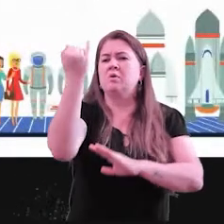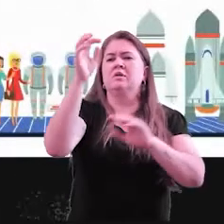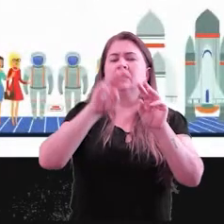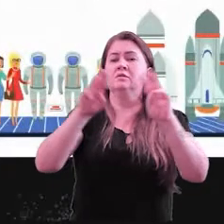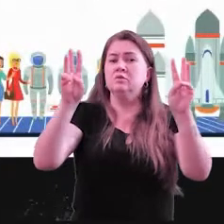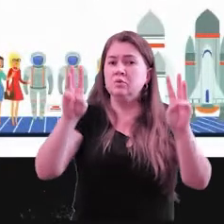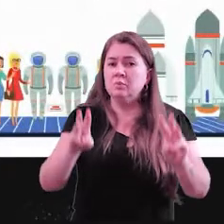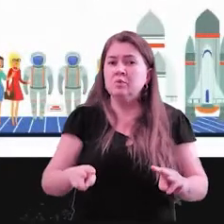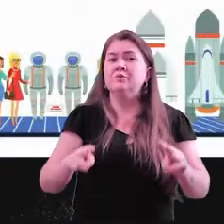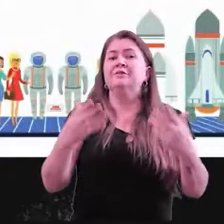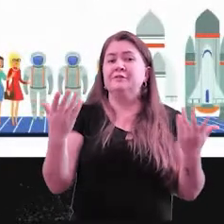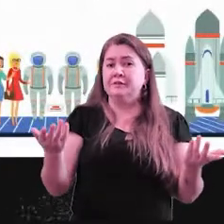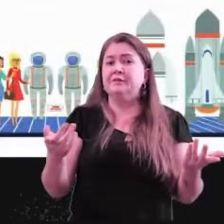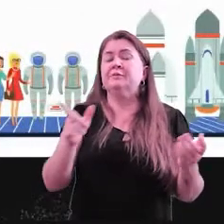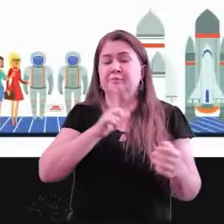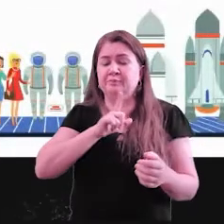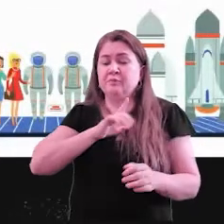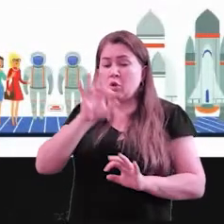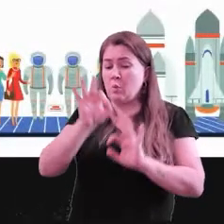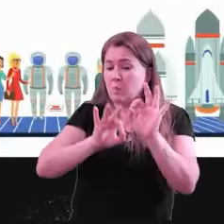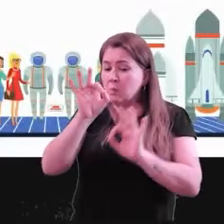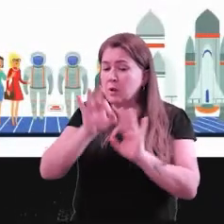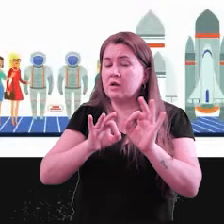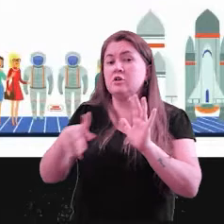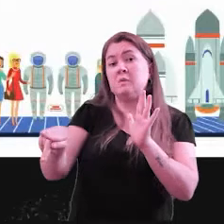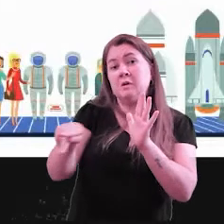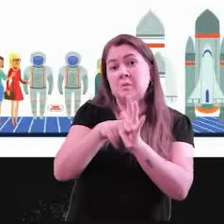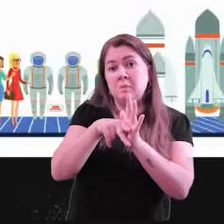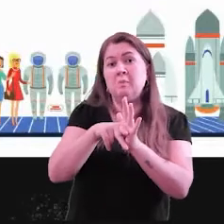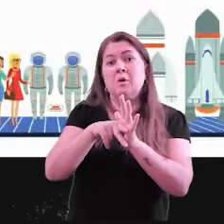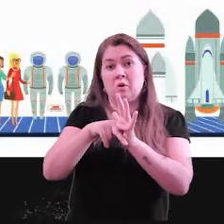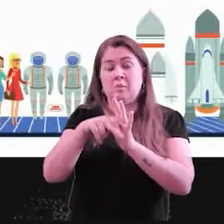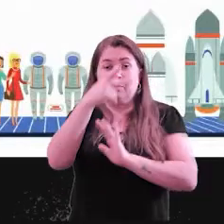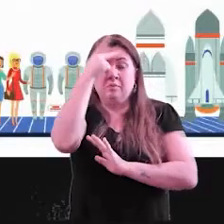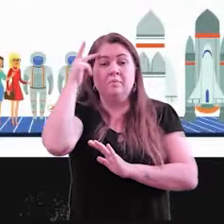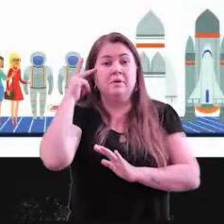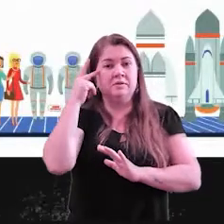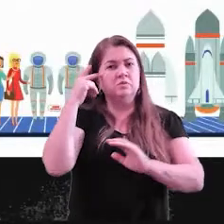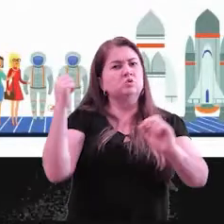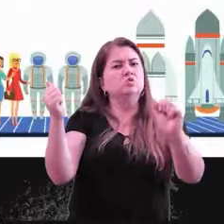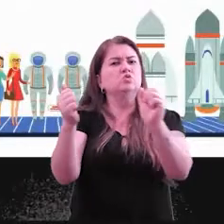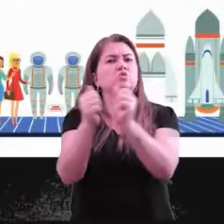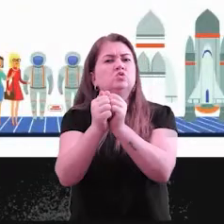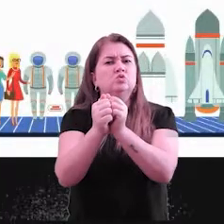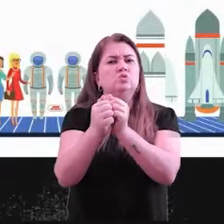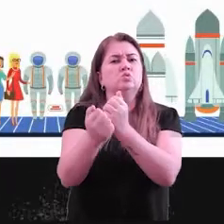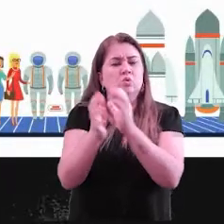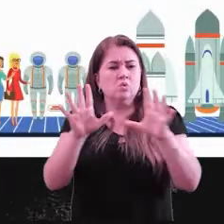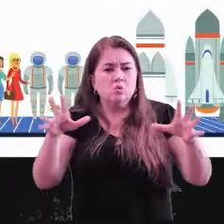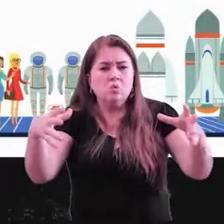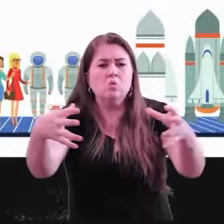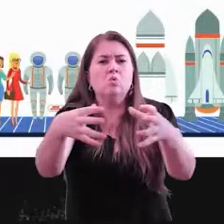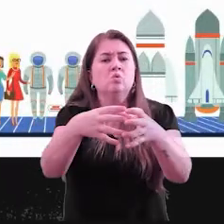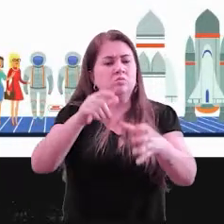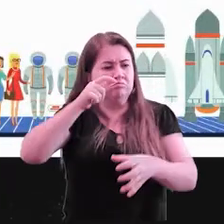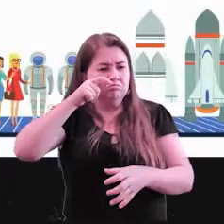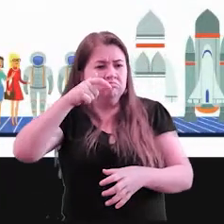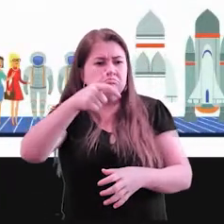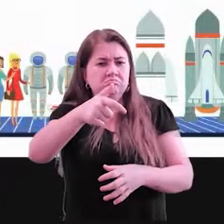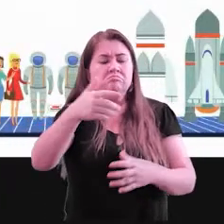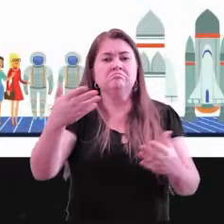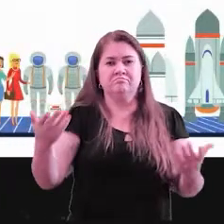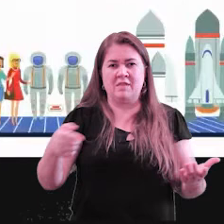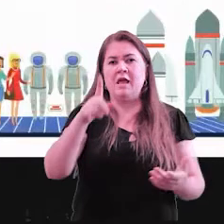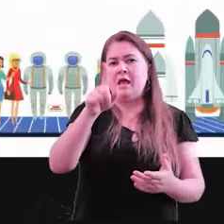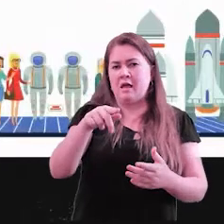planejado para o público, junto com esse público, com o interesse desse público, que é um público bastante